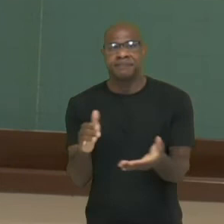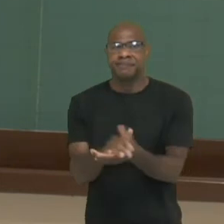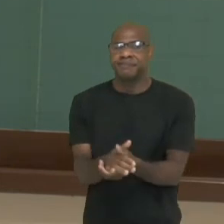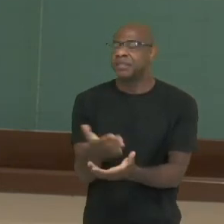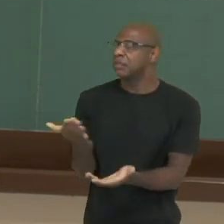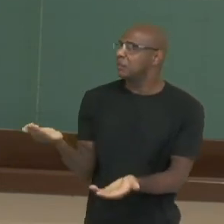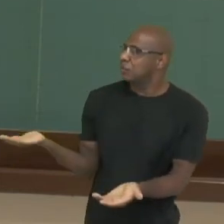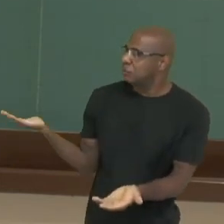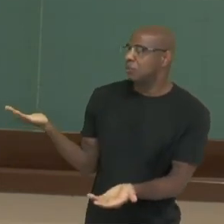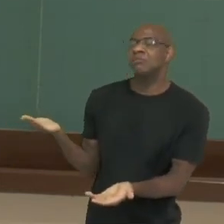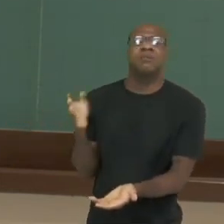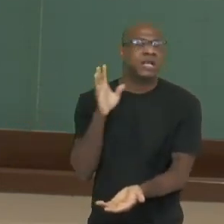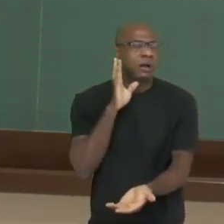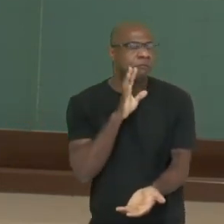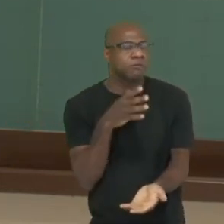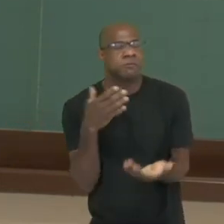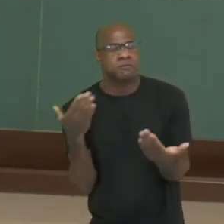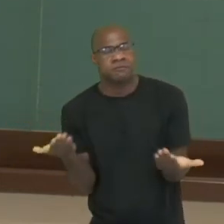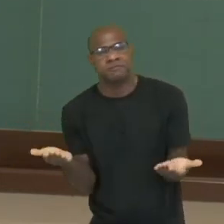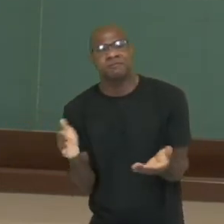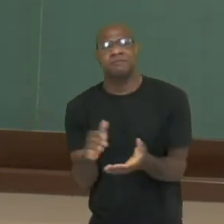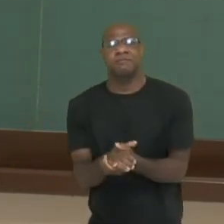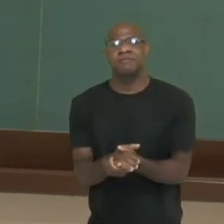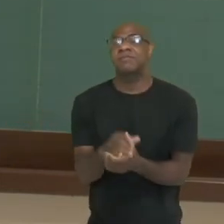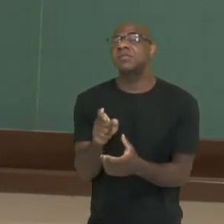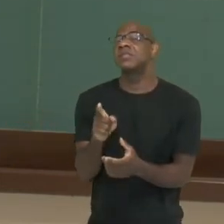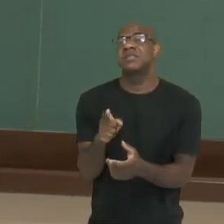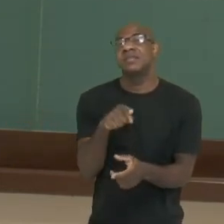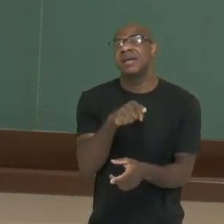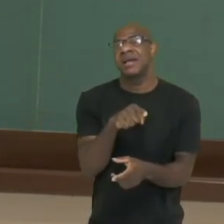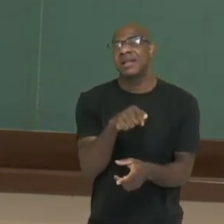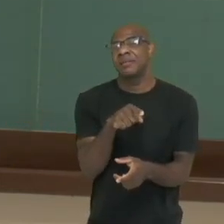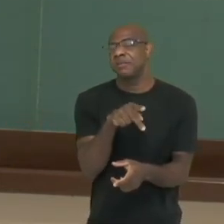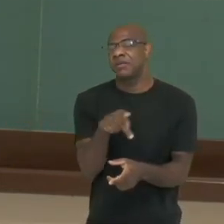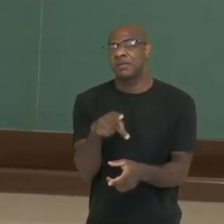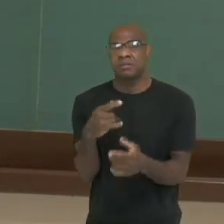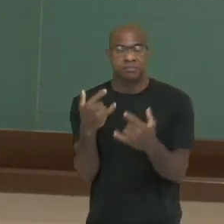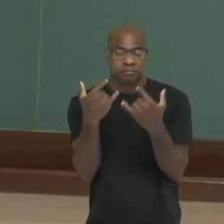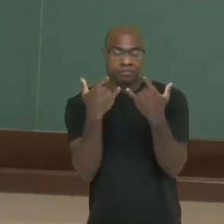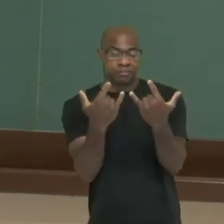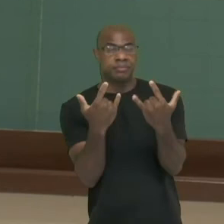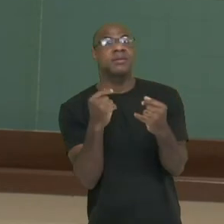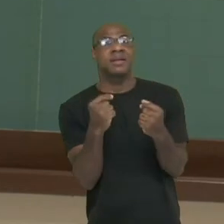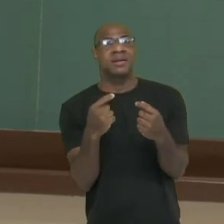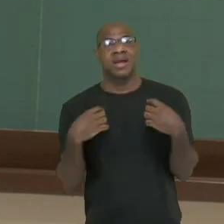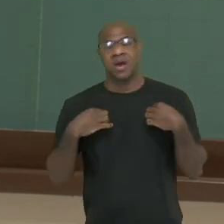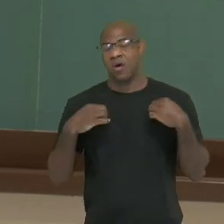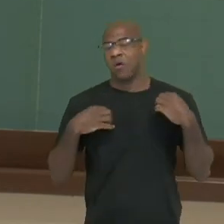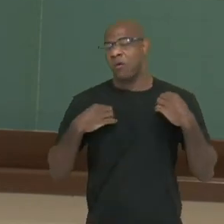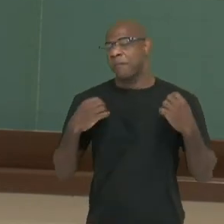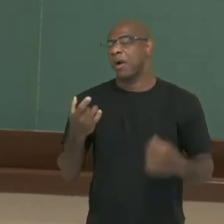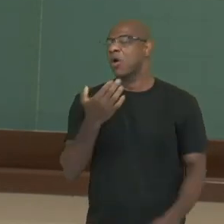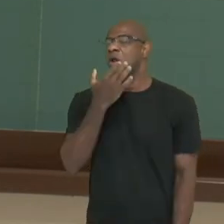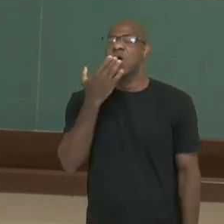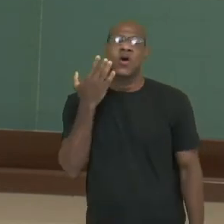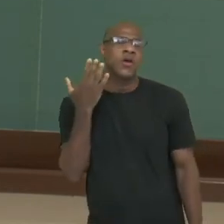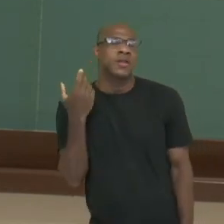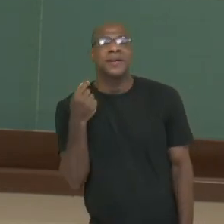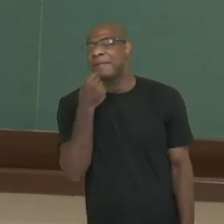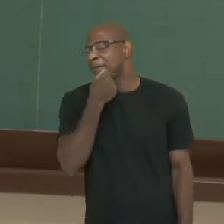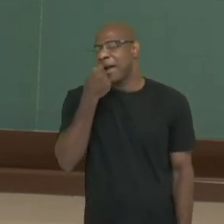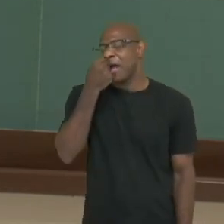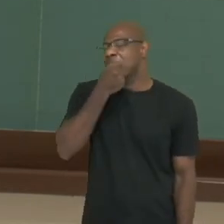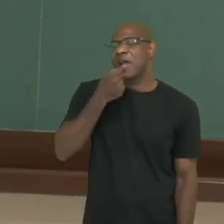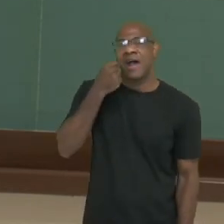né? Tem muita coisa legal. Para mim, o que mais me chama atenção é esse figurino colorido, essa maquiagem, né? Que se